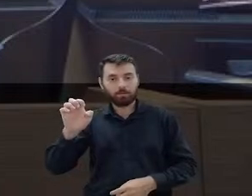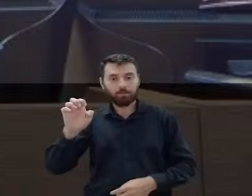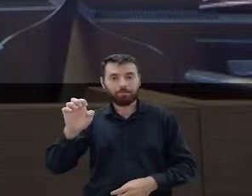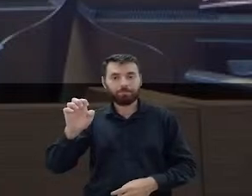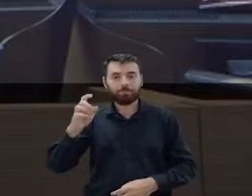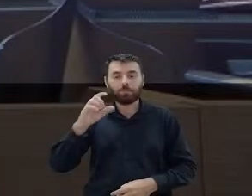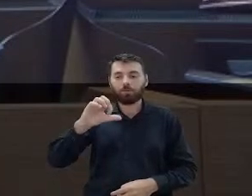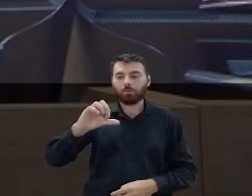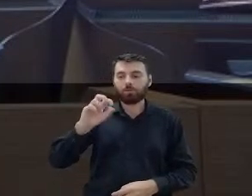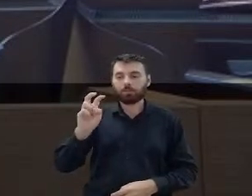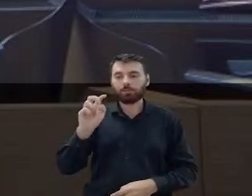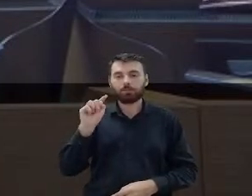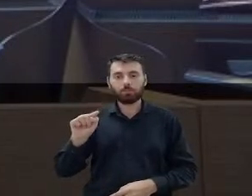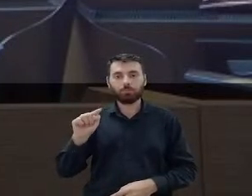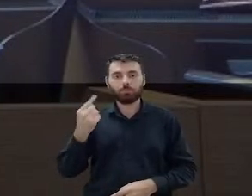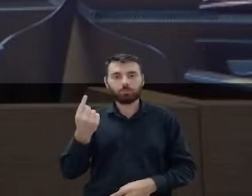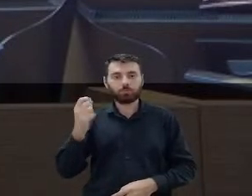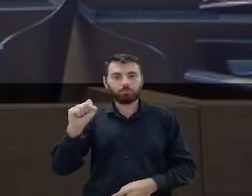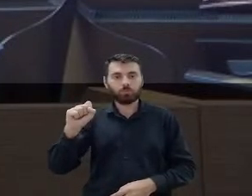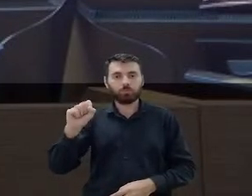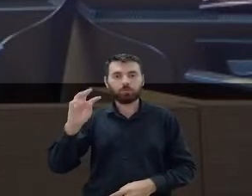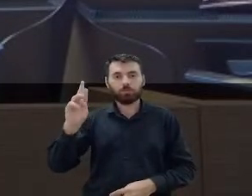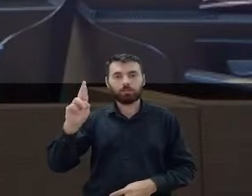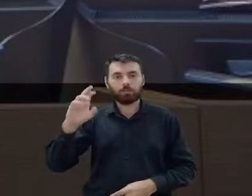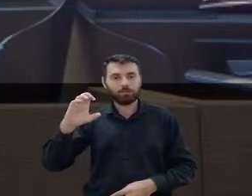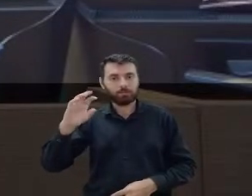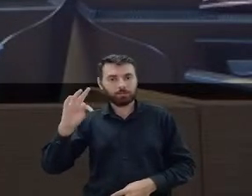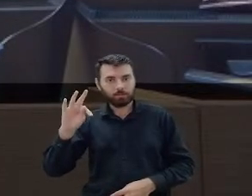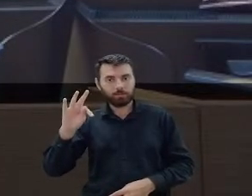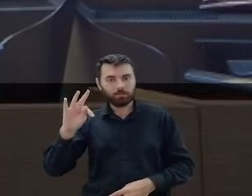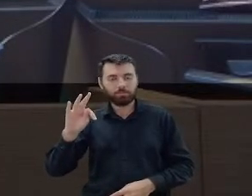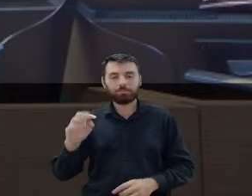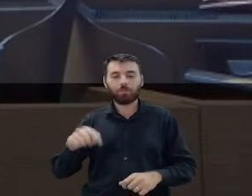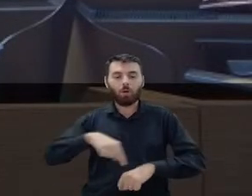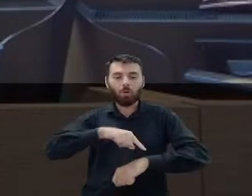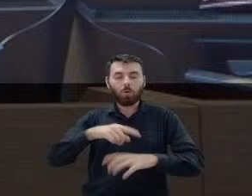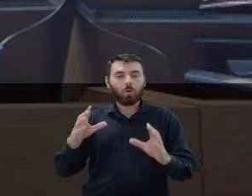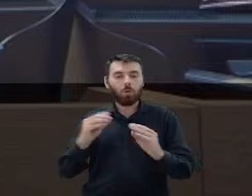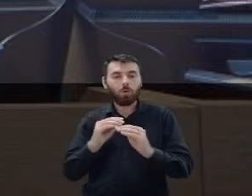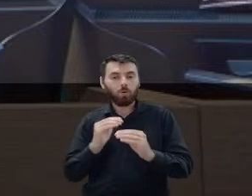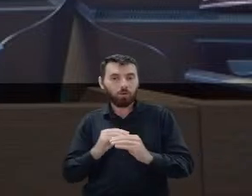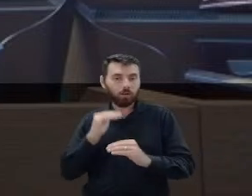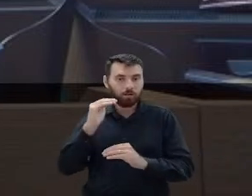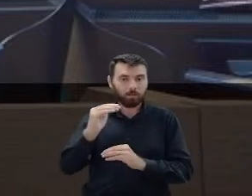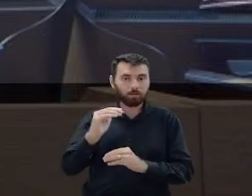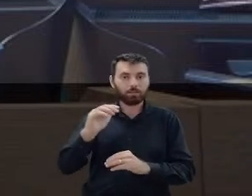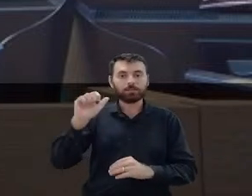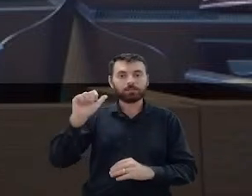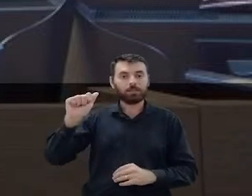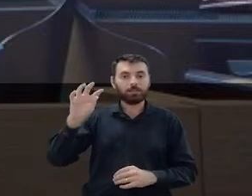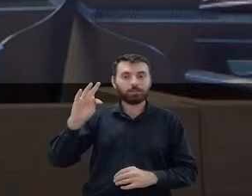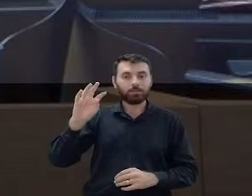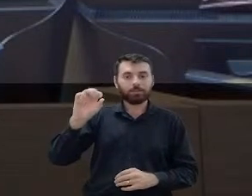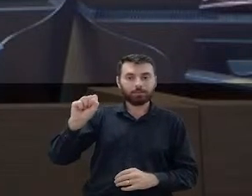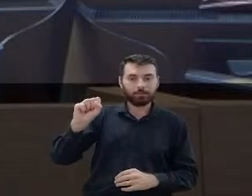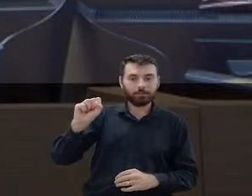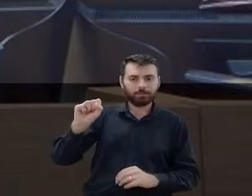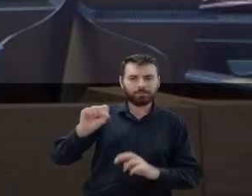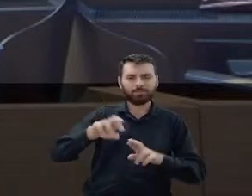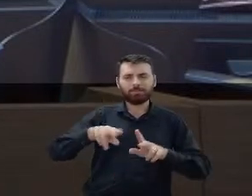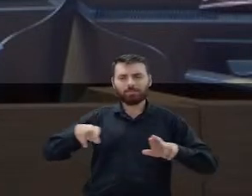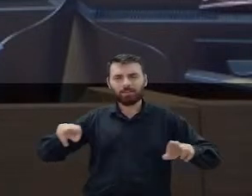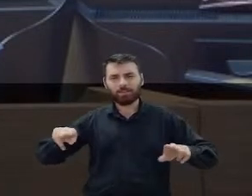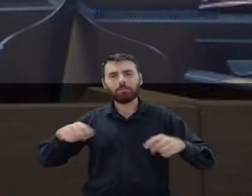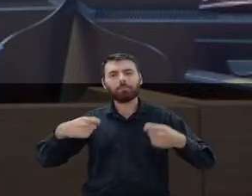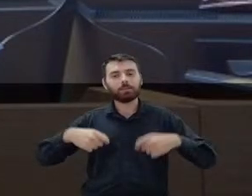do TRCT, saldo de salário, horas extras adicional por tempo de serviço, tudo a se apurar em liquidação de sentença.